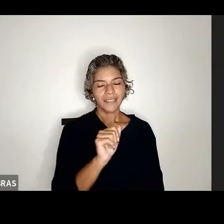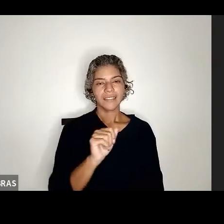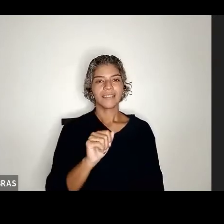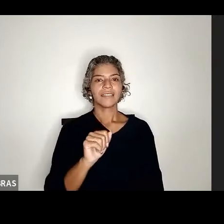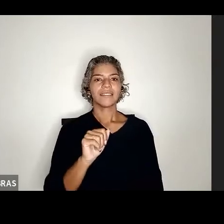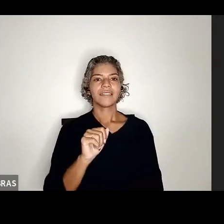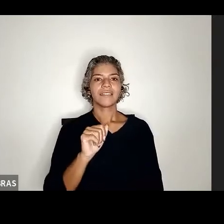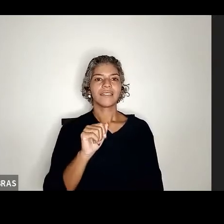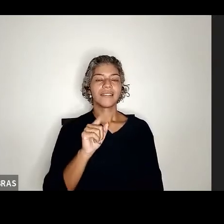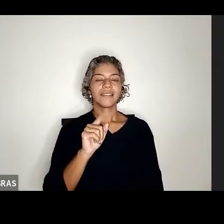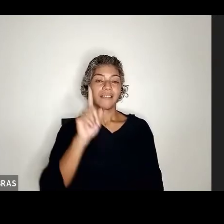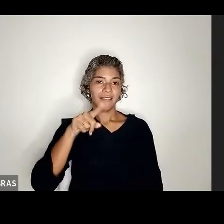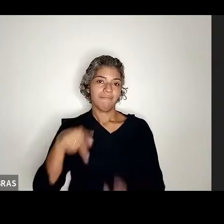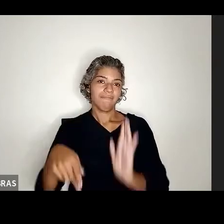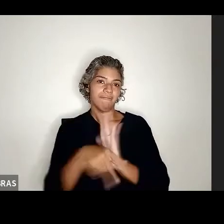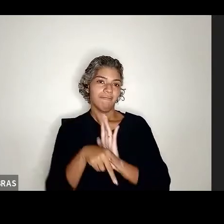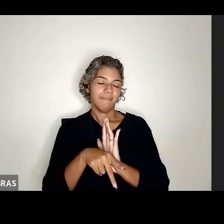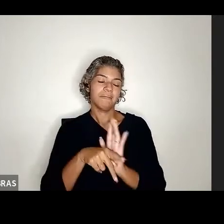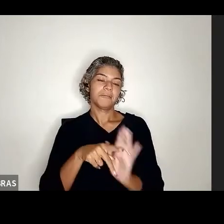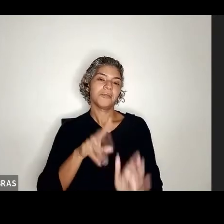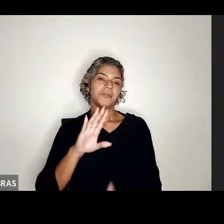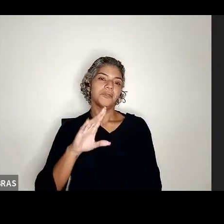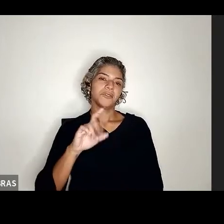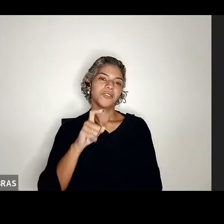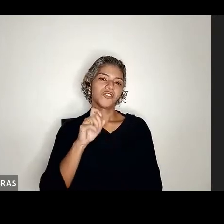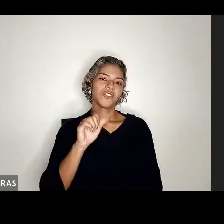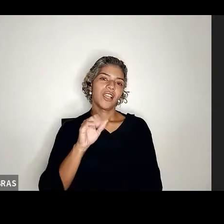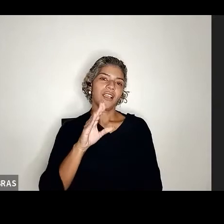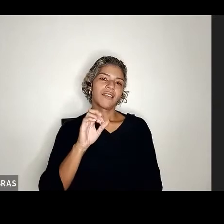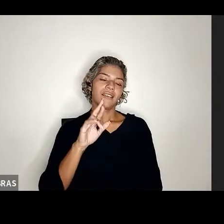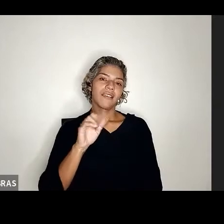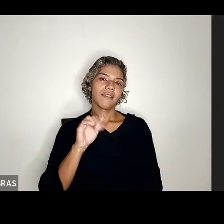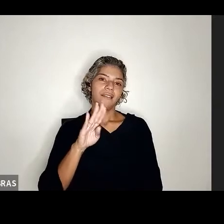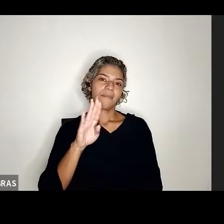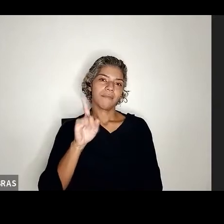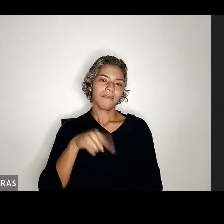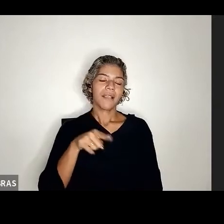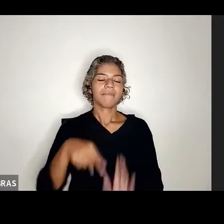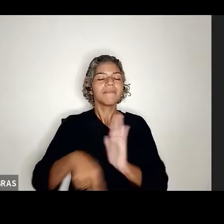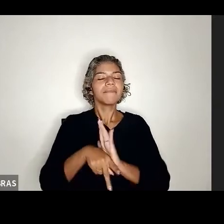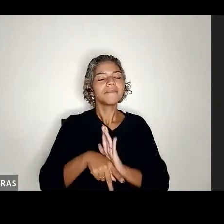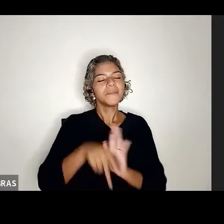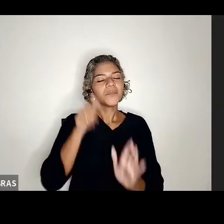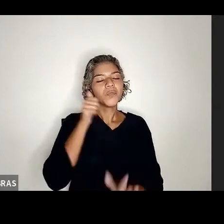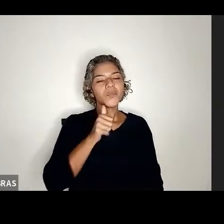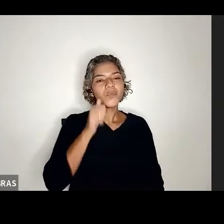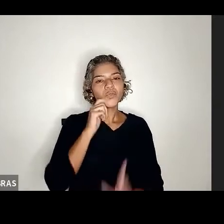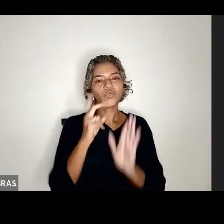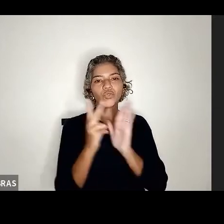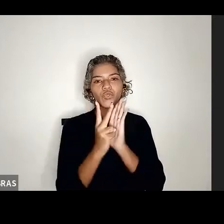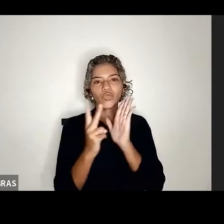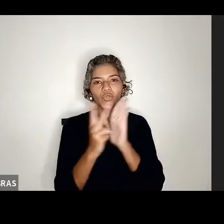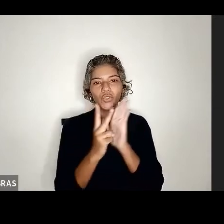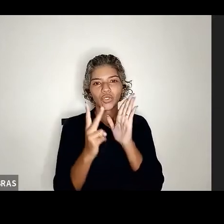Chacriabá, que é da Articulação Nacional de Mulheres Indígenas do Bioma do Cerrado,